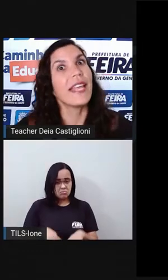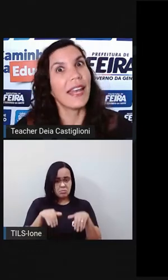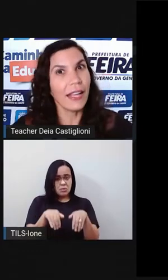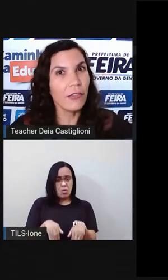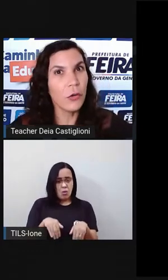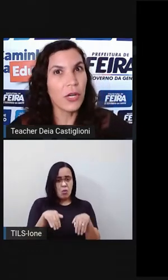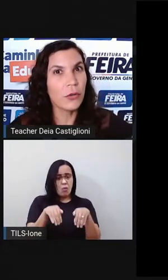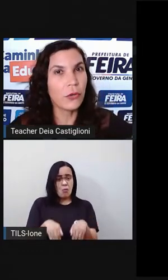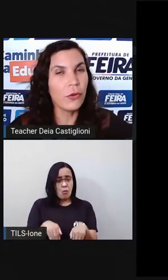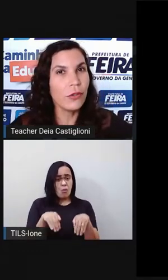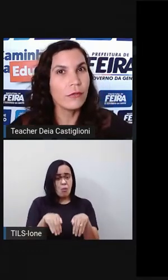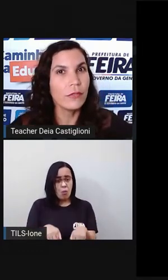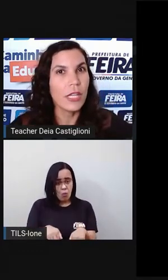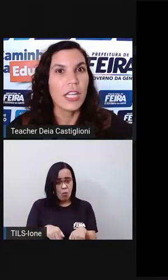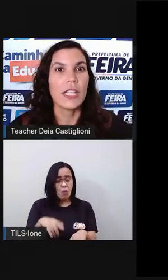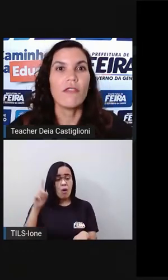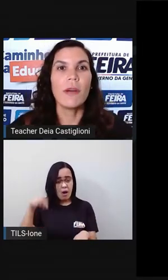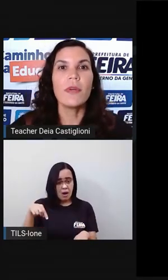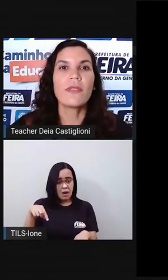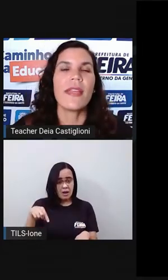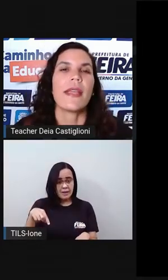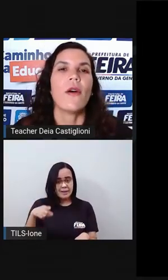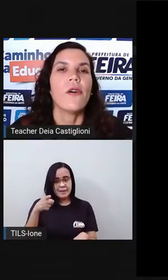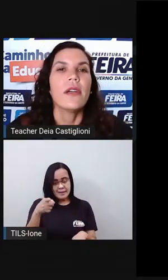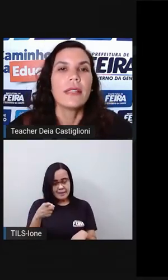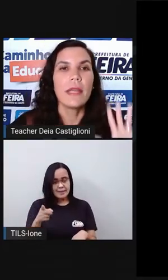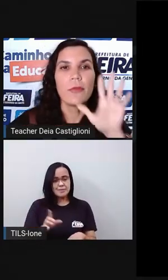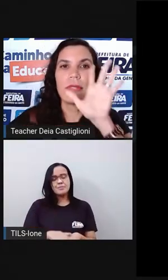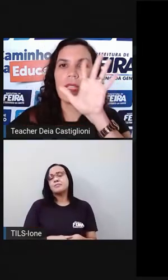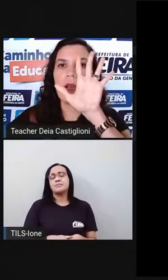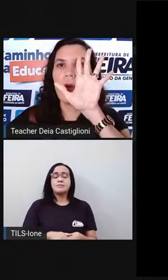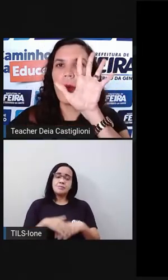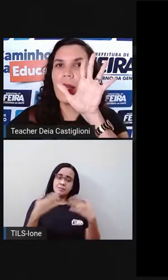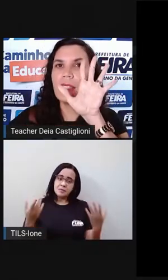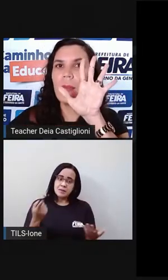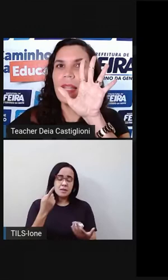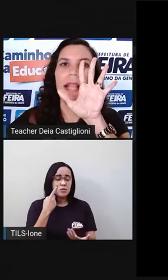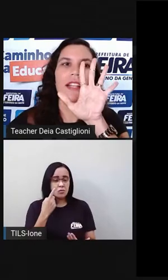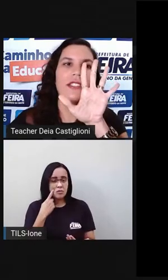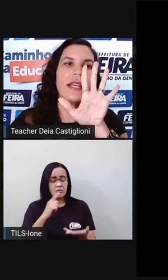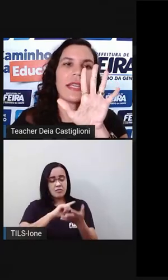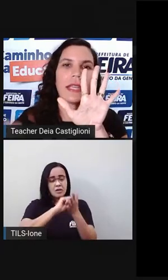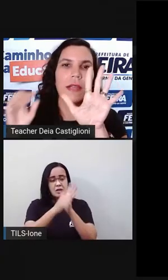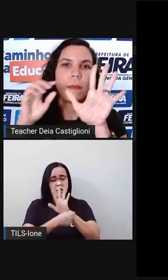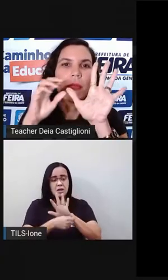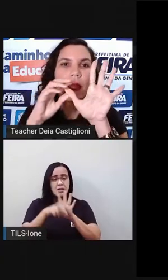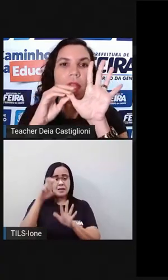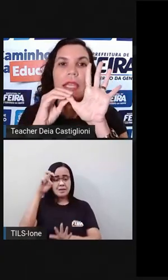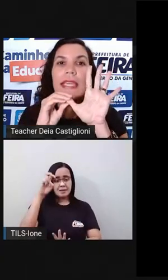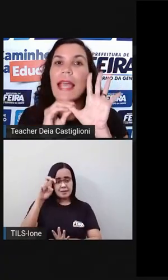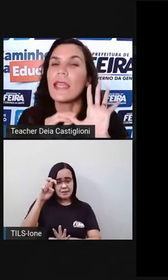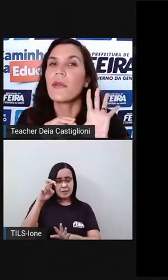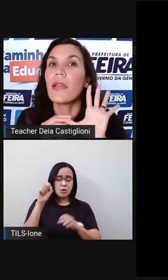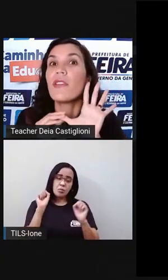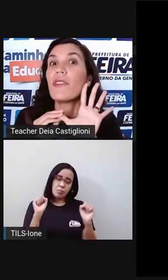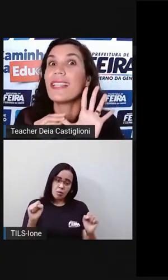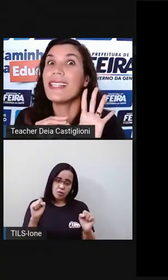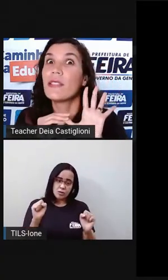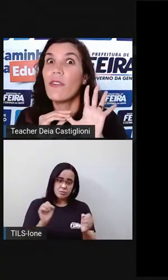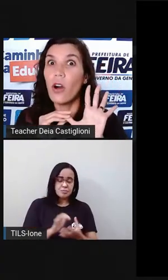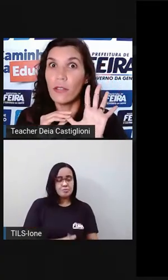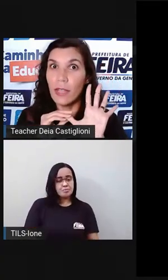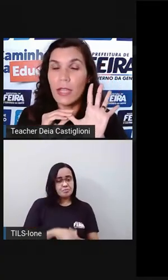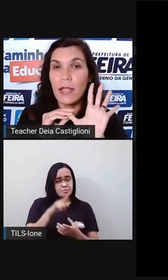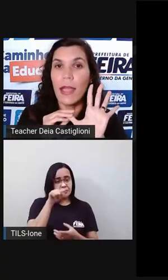o canguru. Será que foi o canguru? Então vamos ver, ó. Temos cinco possibilidades aí. E aí eu quero que